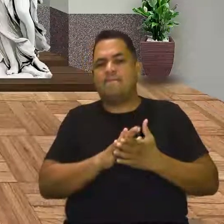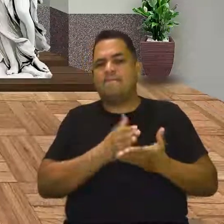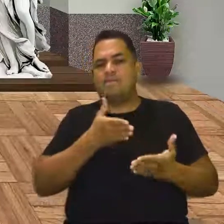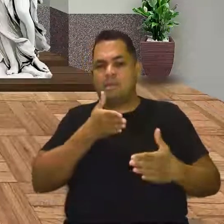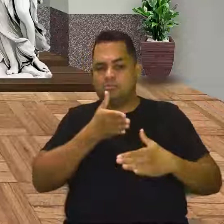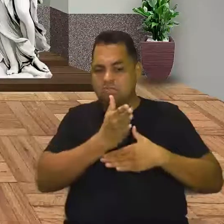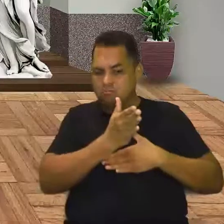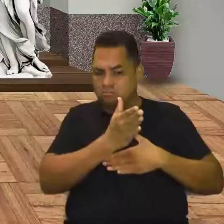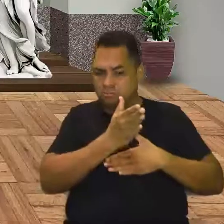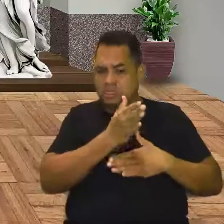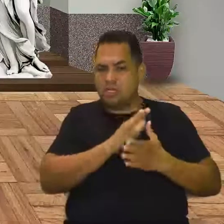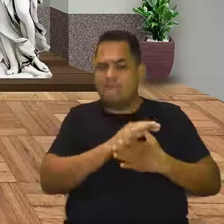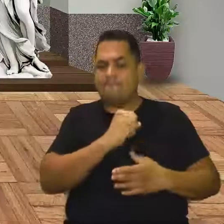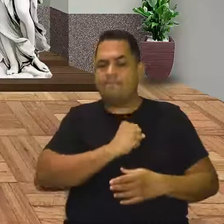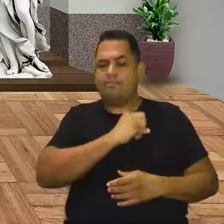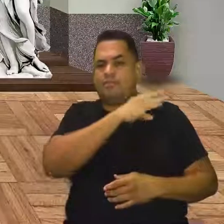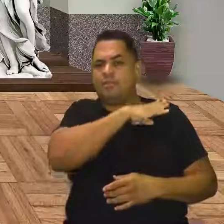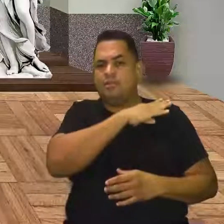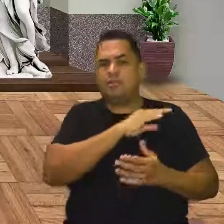de 89 a